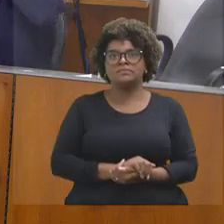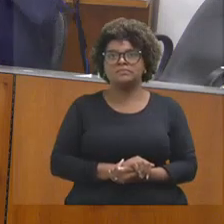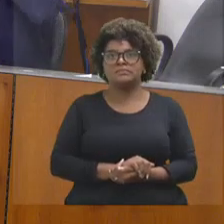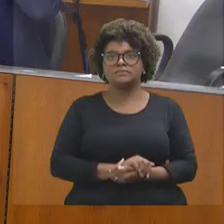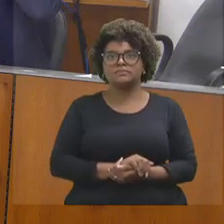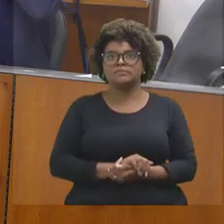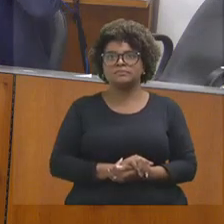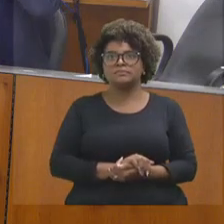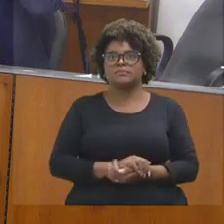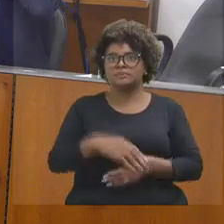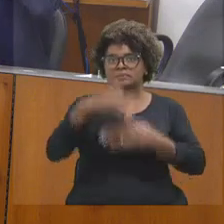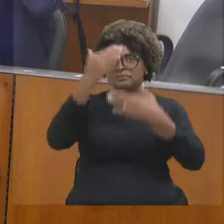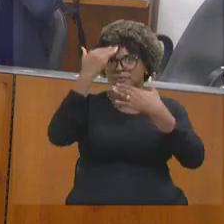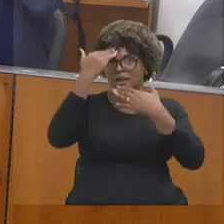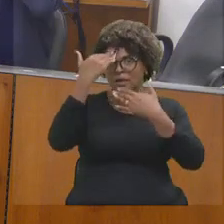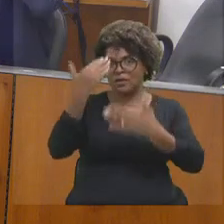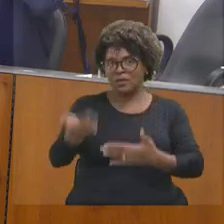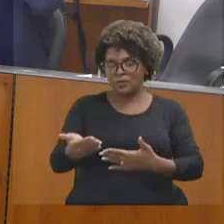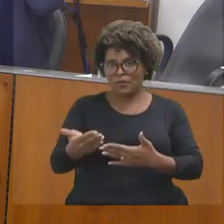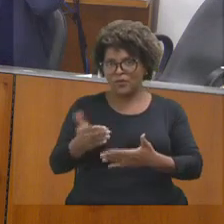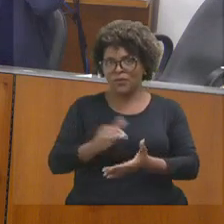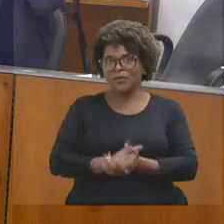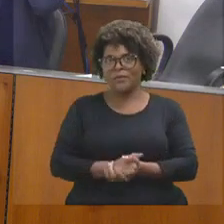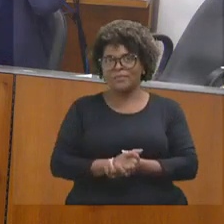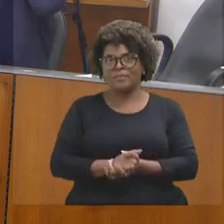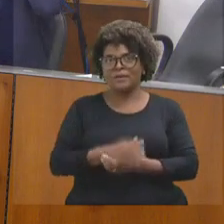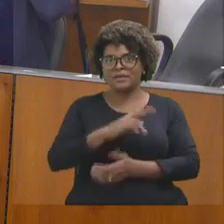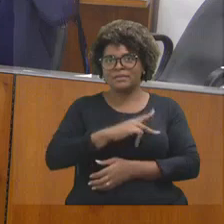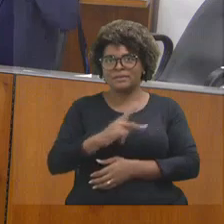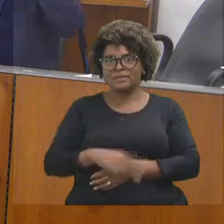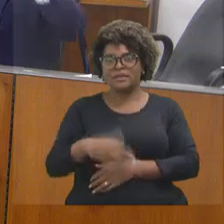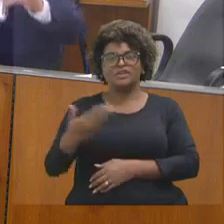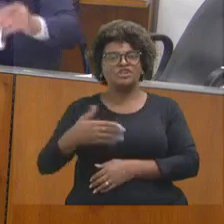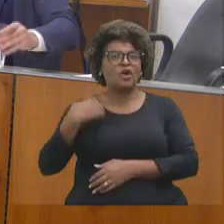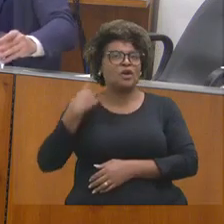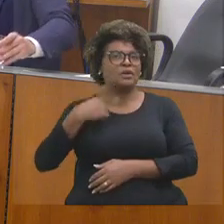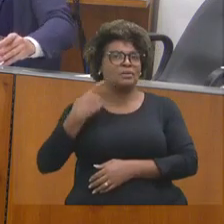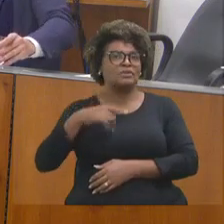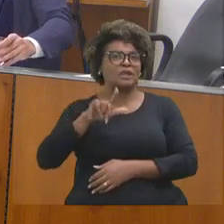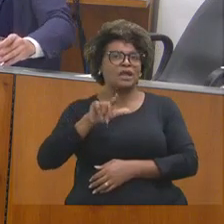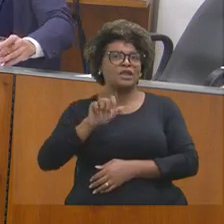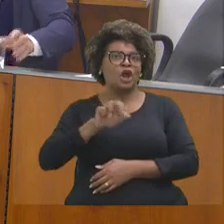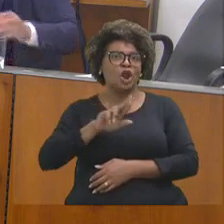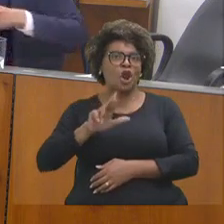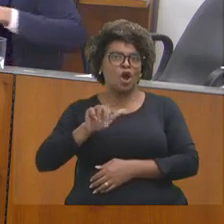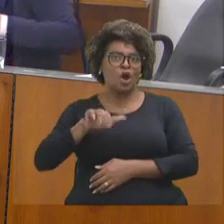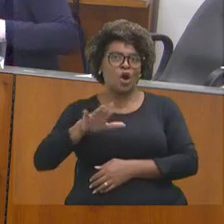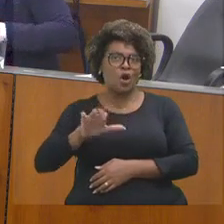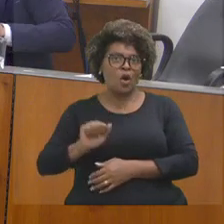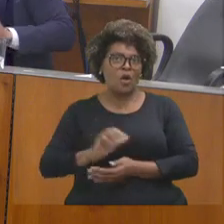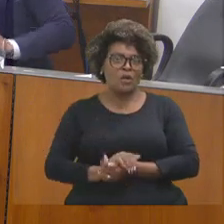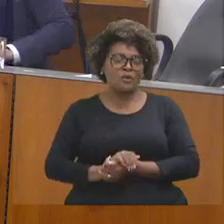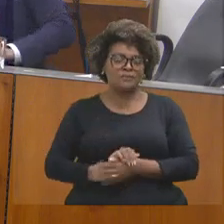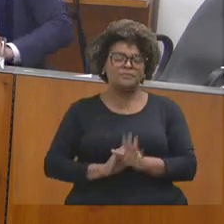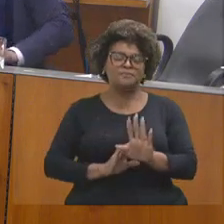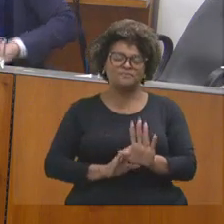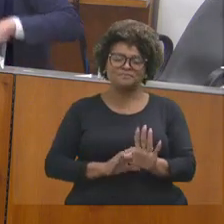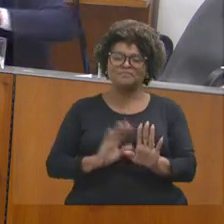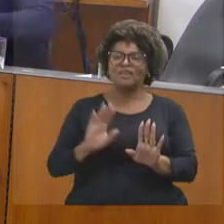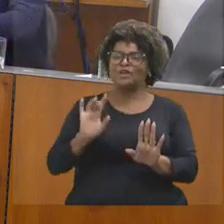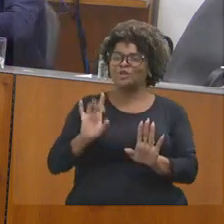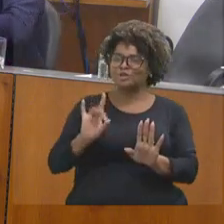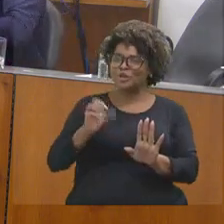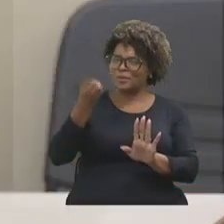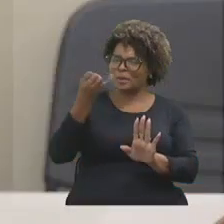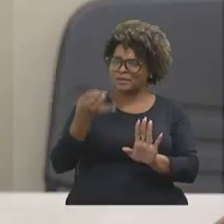Deputado Lucas com a palavra deputada Lohana para sua réplica acho que só para fechar essa situação do hospital de Itaúna fica muito